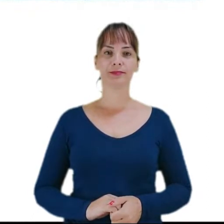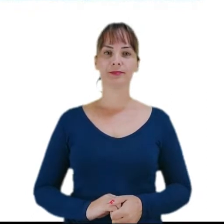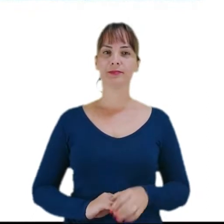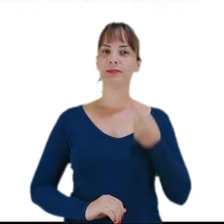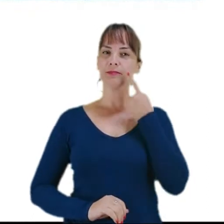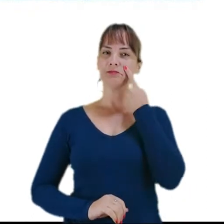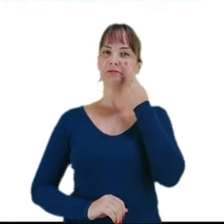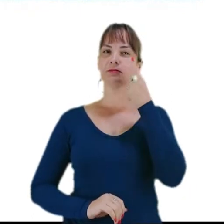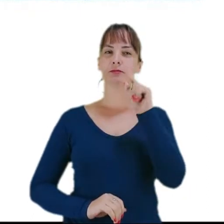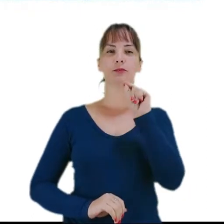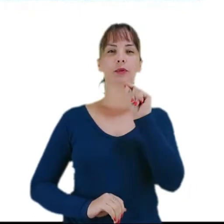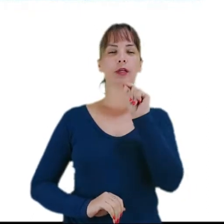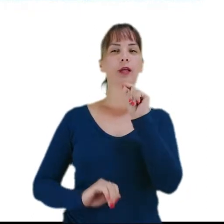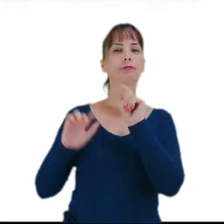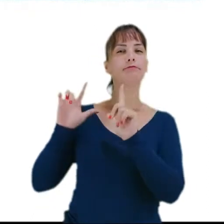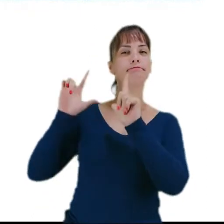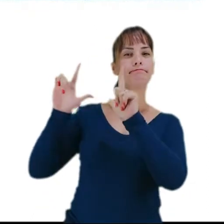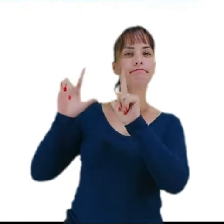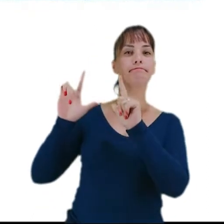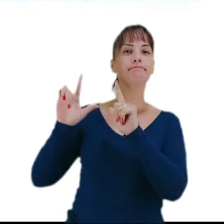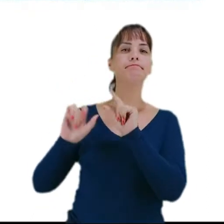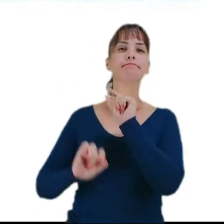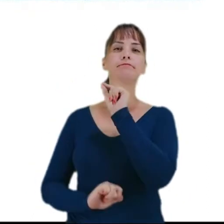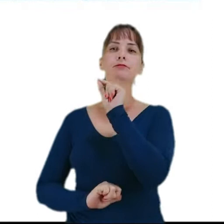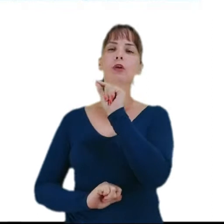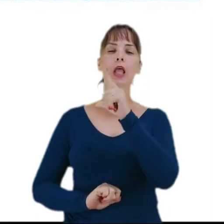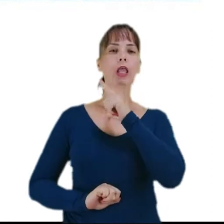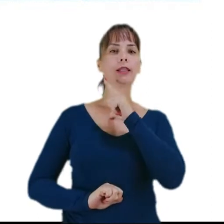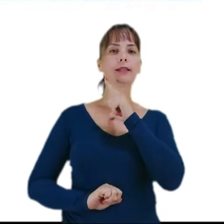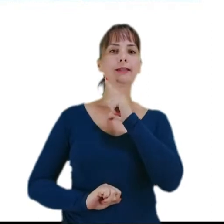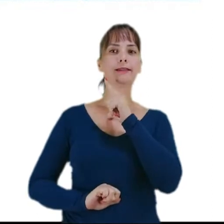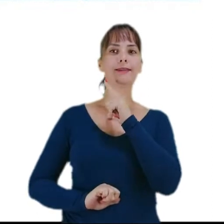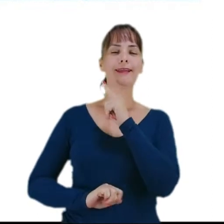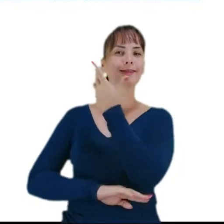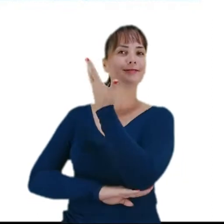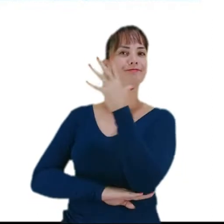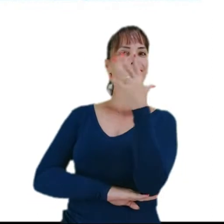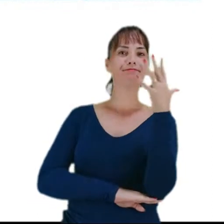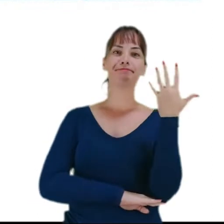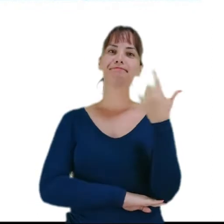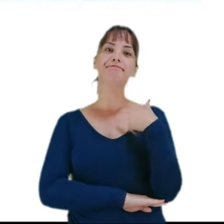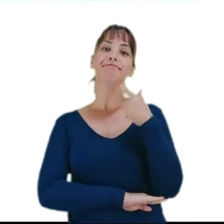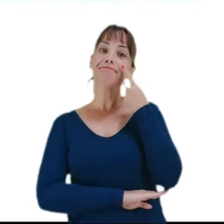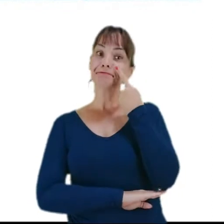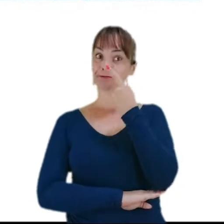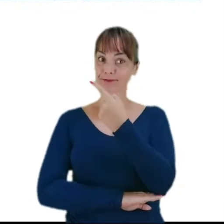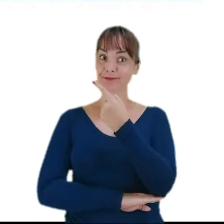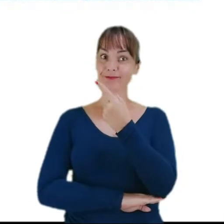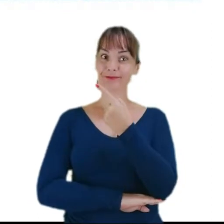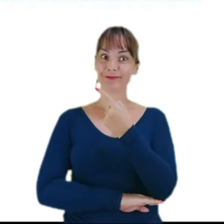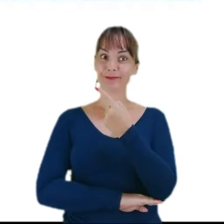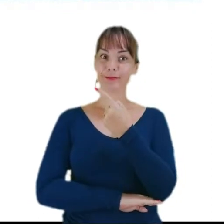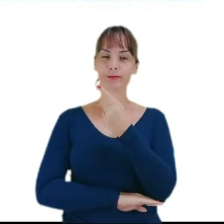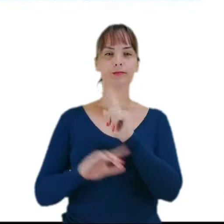O que você vê nesta imagem? Quais os elementos que compõem esta paisagem?